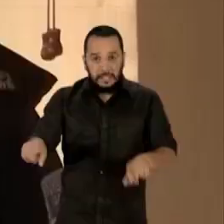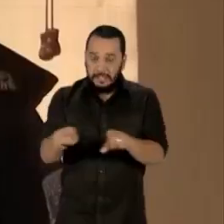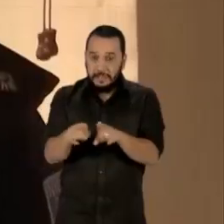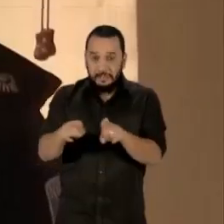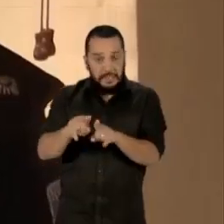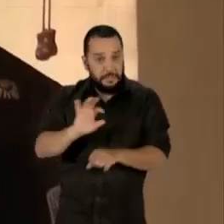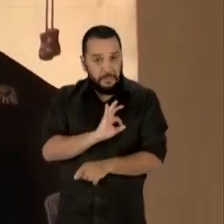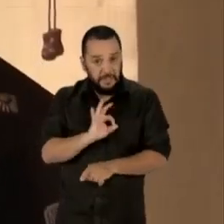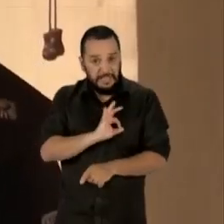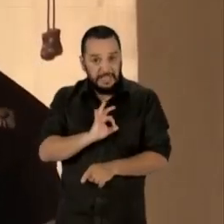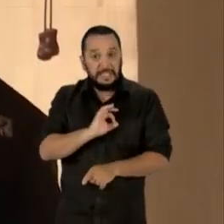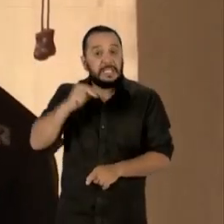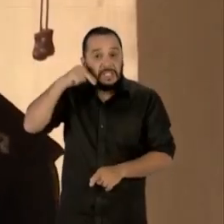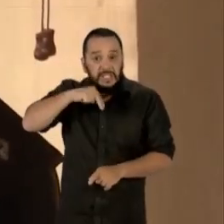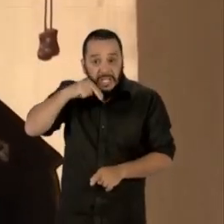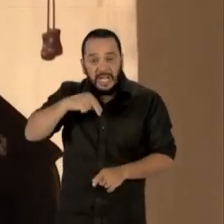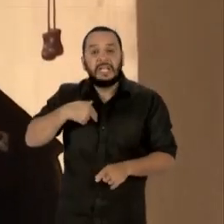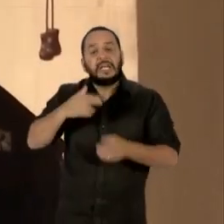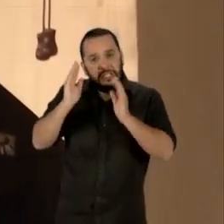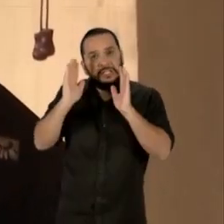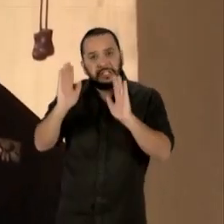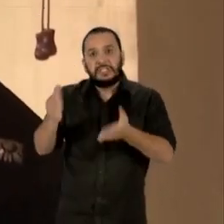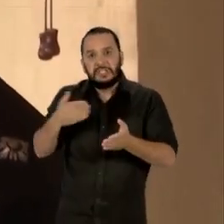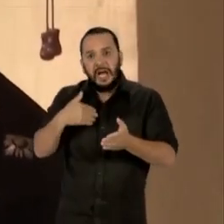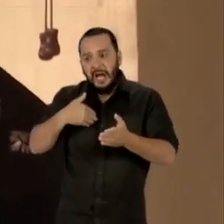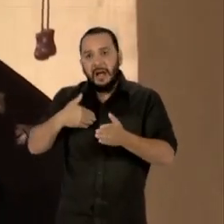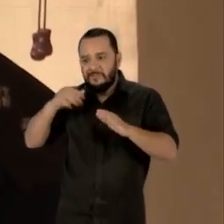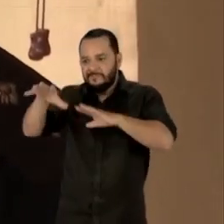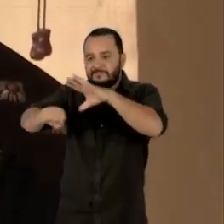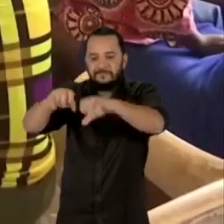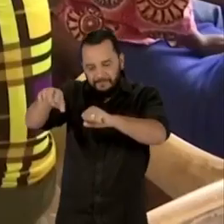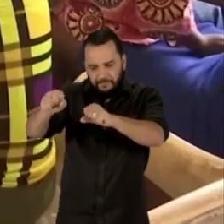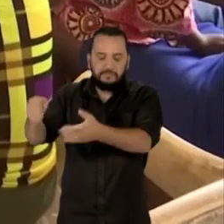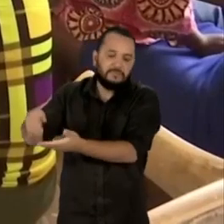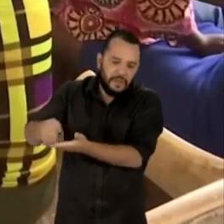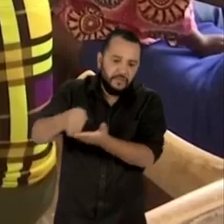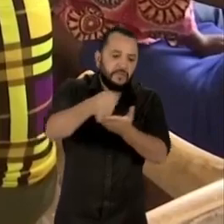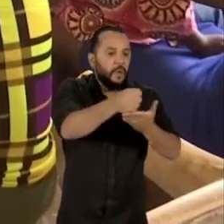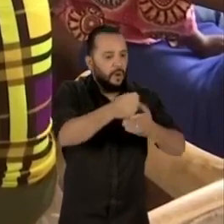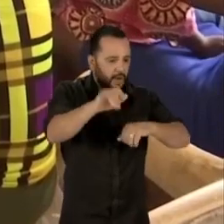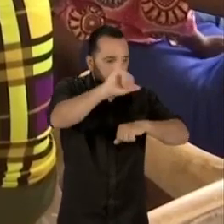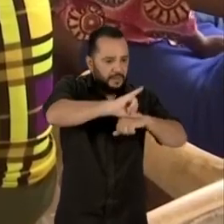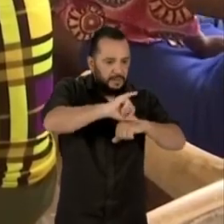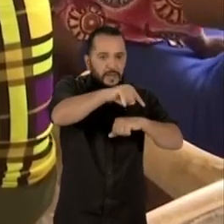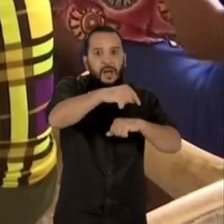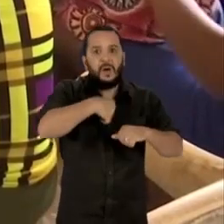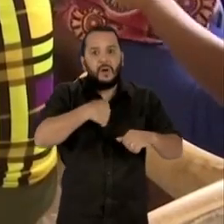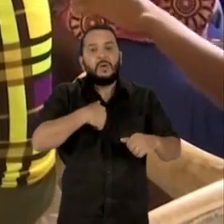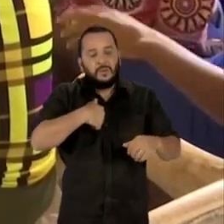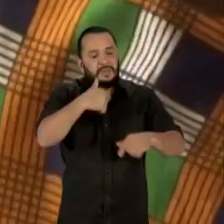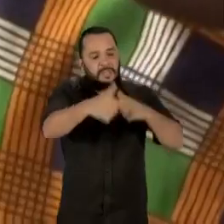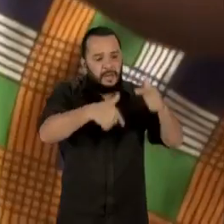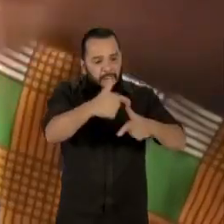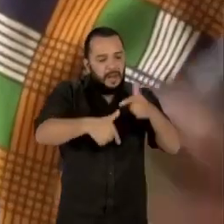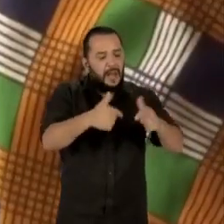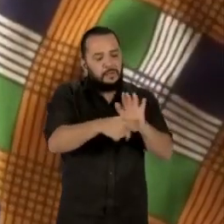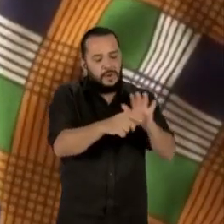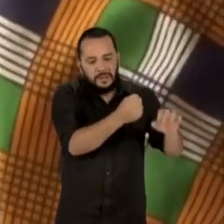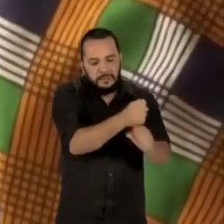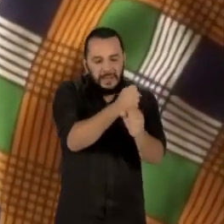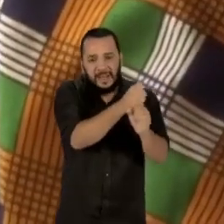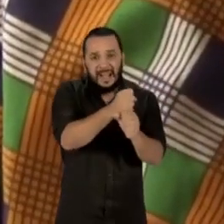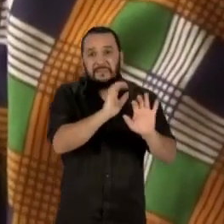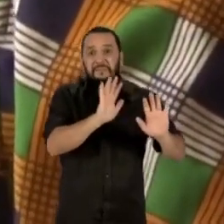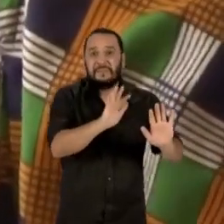da polícia disse que elas foram levadas para a capital do país lagos com o objetivo de serem empregadas domésticas mas eram